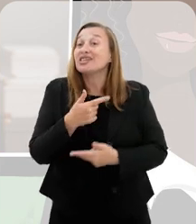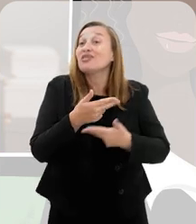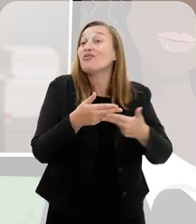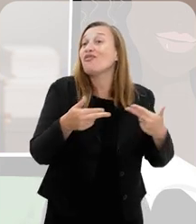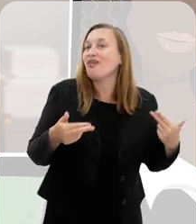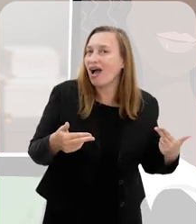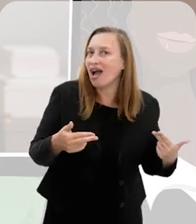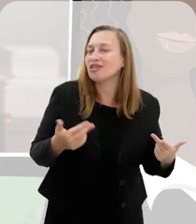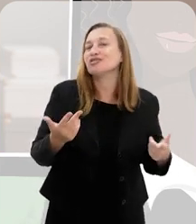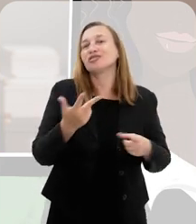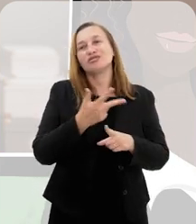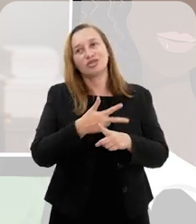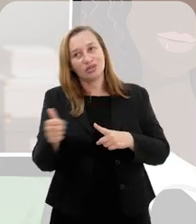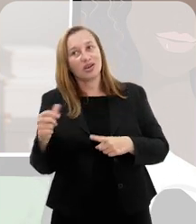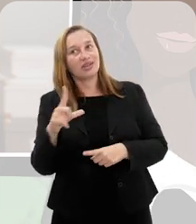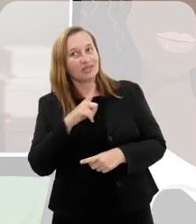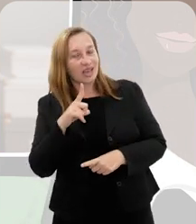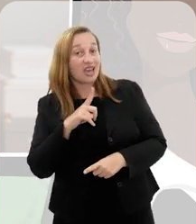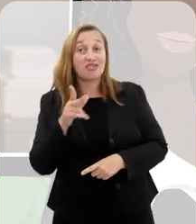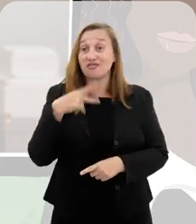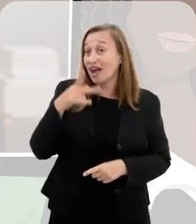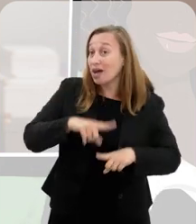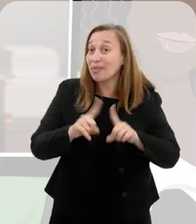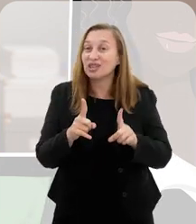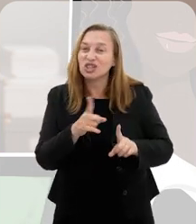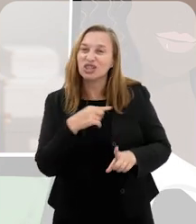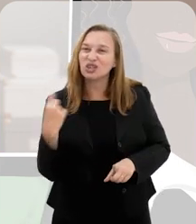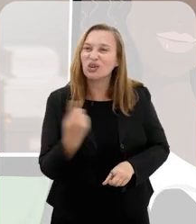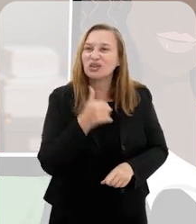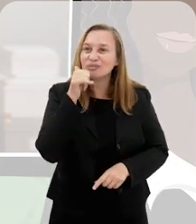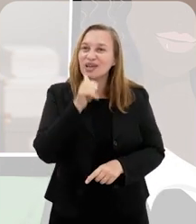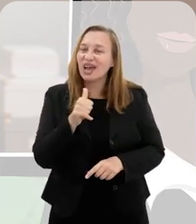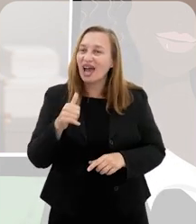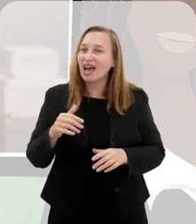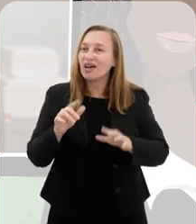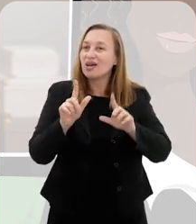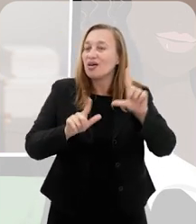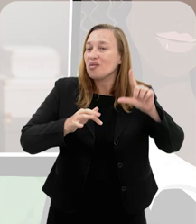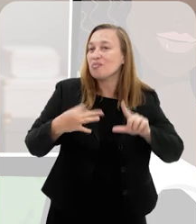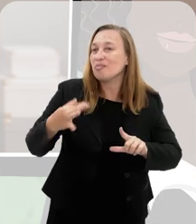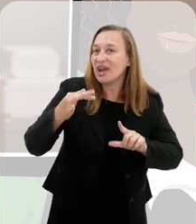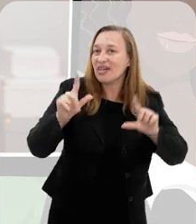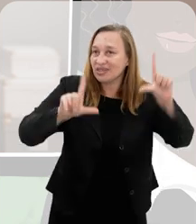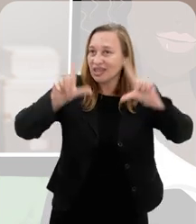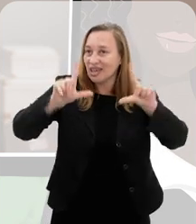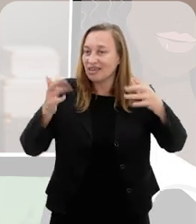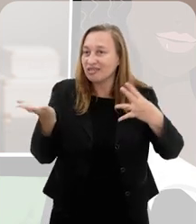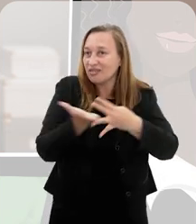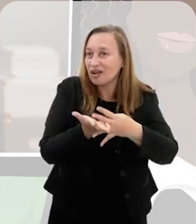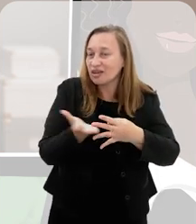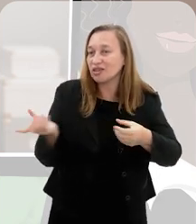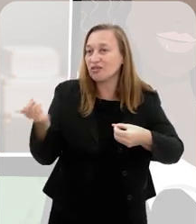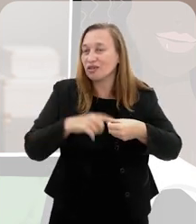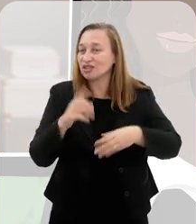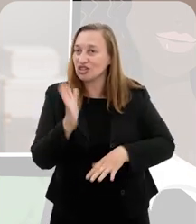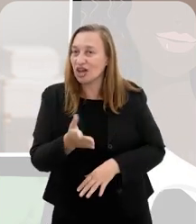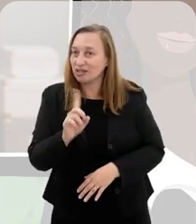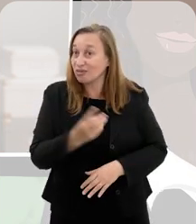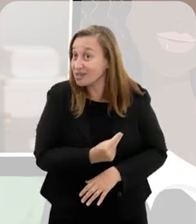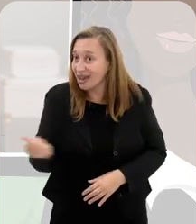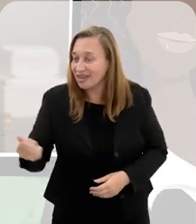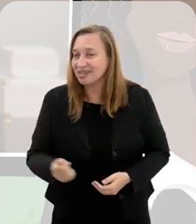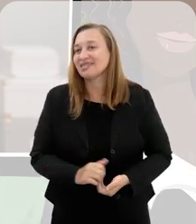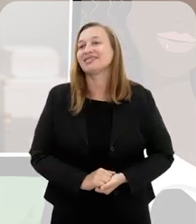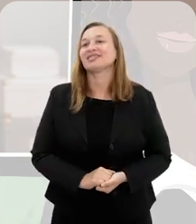de nós mulheres, temos muito ainda o que conquistar e falar. Mas o Toda Mulher vai para um breve intervalo e volta